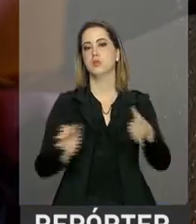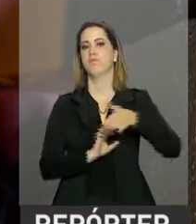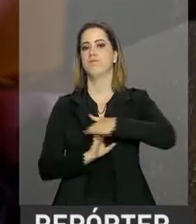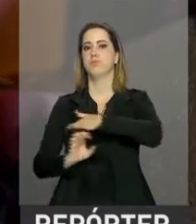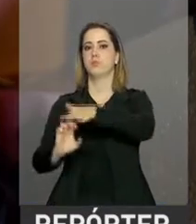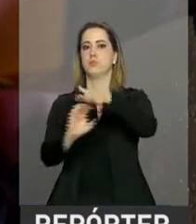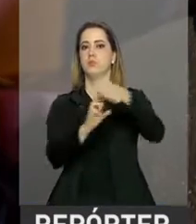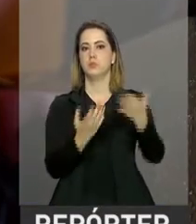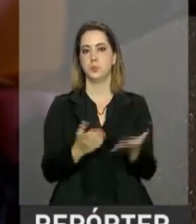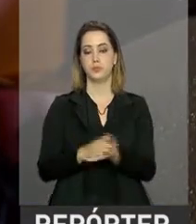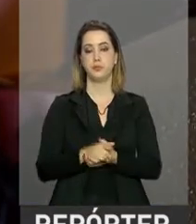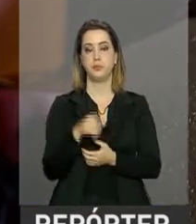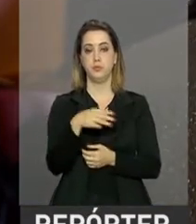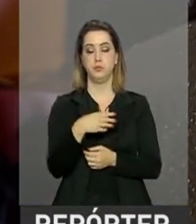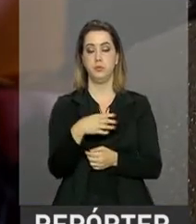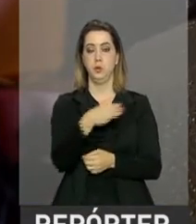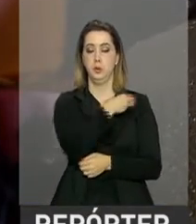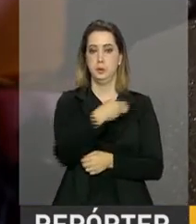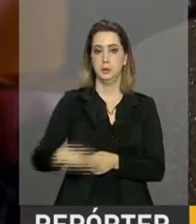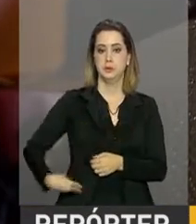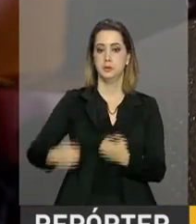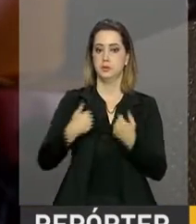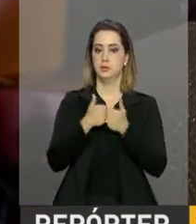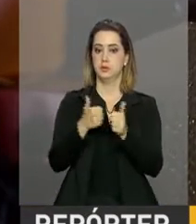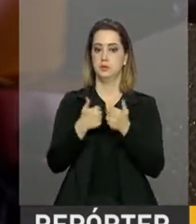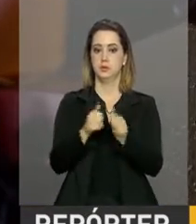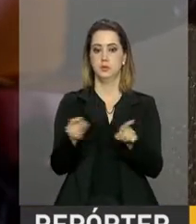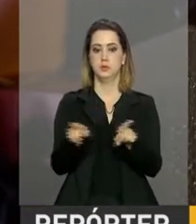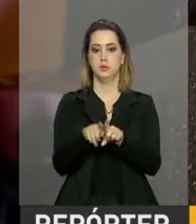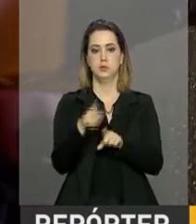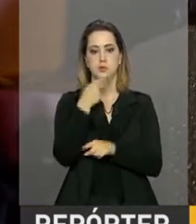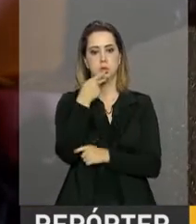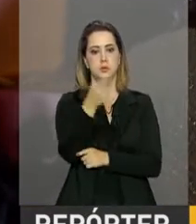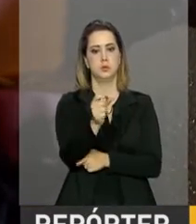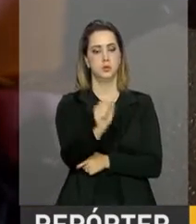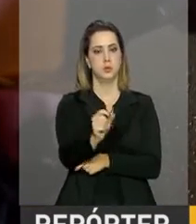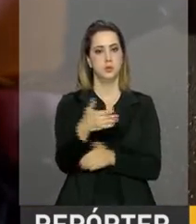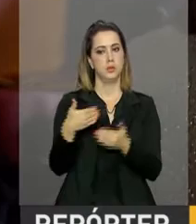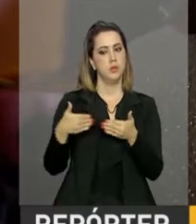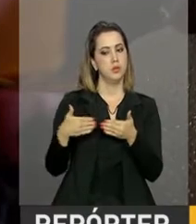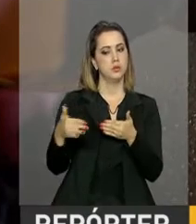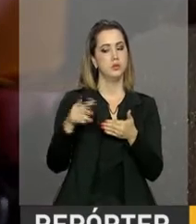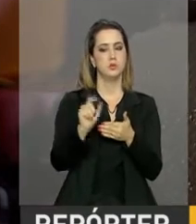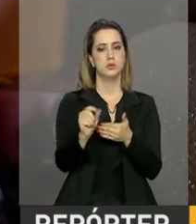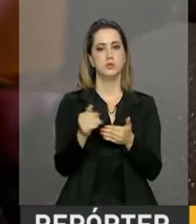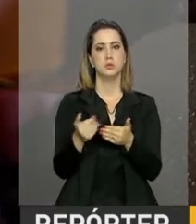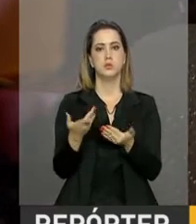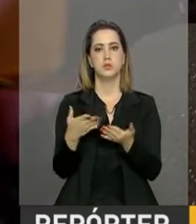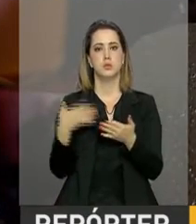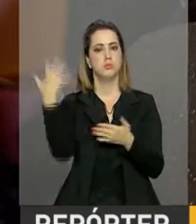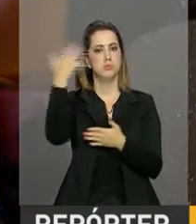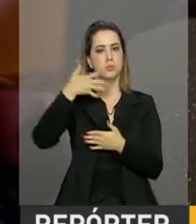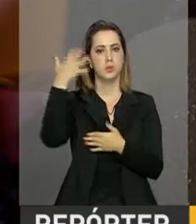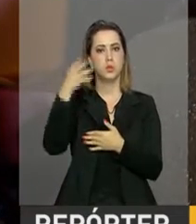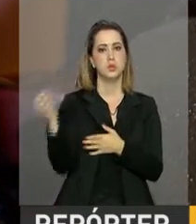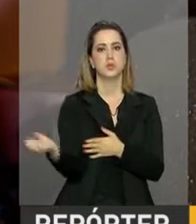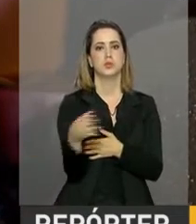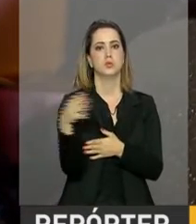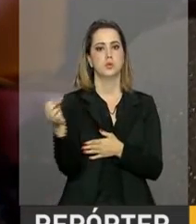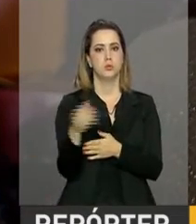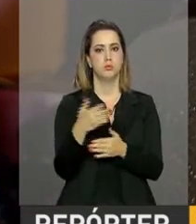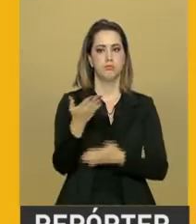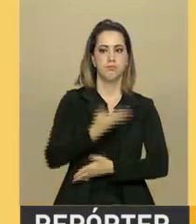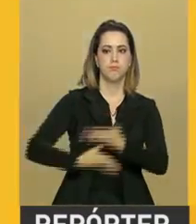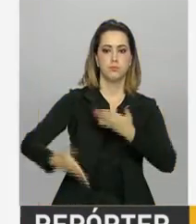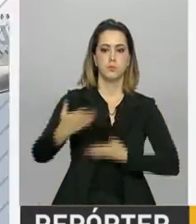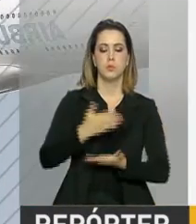estrangeiros. O ministro dos Transportes, Maurício Quintela, também falou na abertura da conferência sobre a nova rodada de